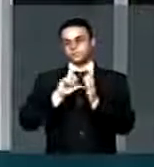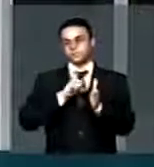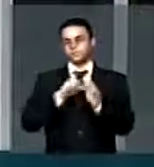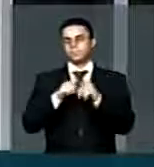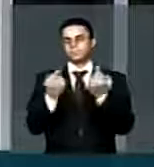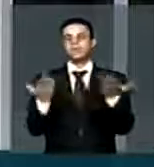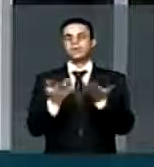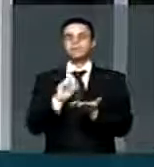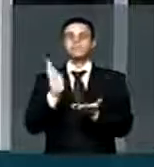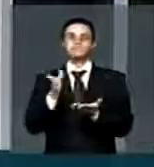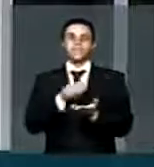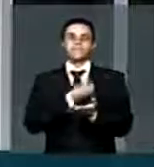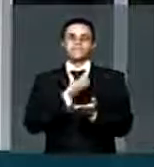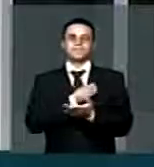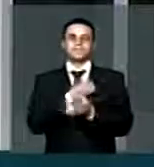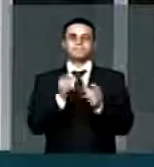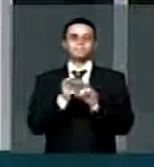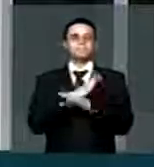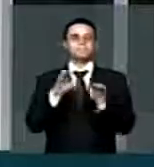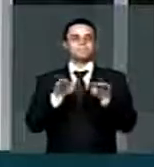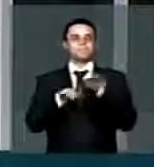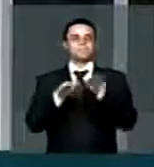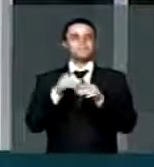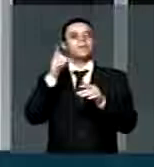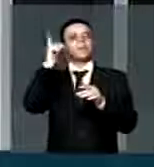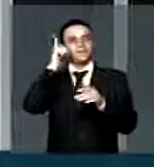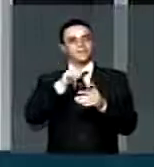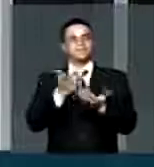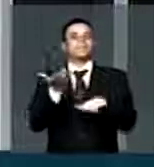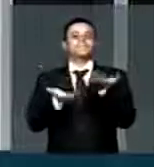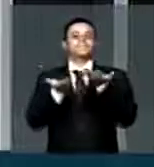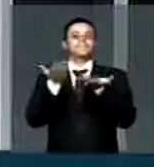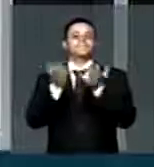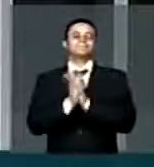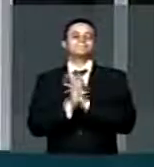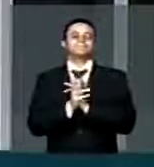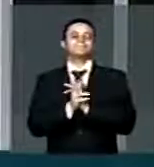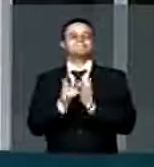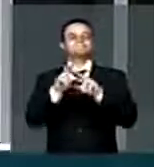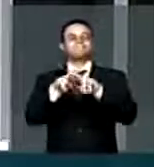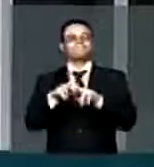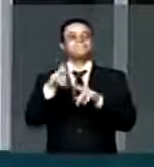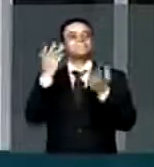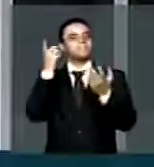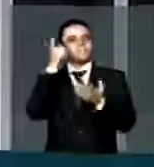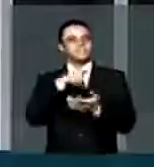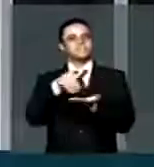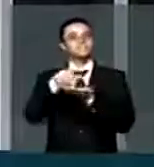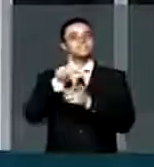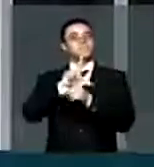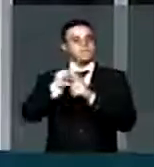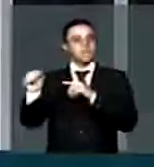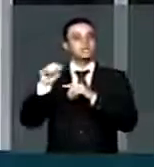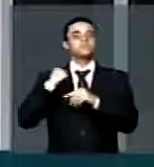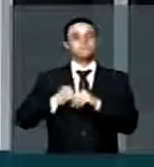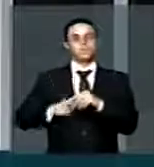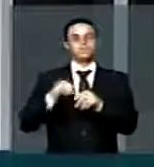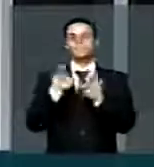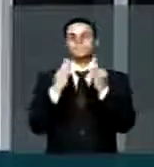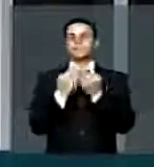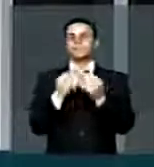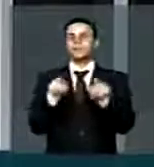tem a sua vida equilibrada. E assim eles puderam também ocupar os